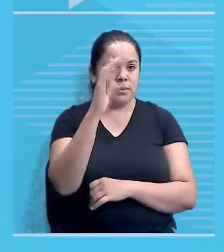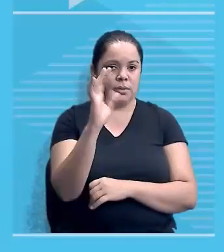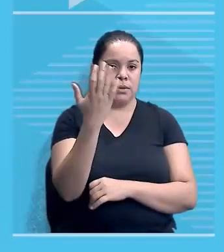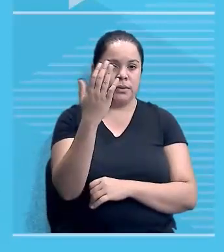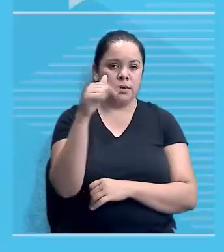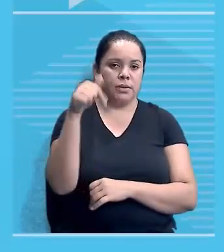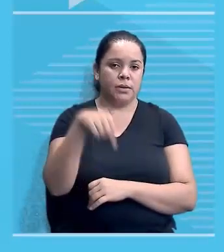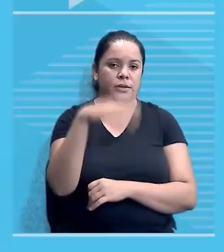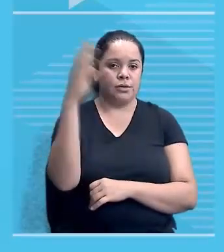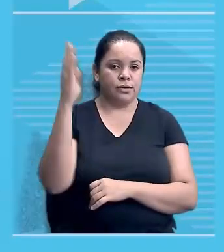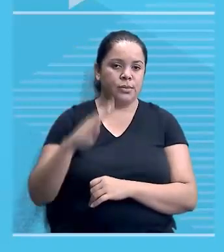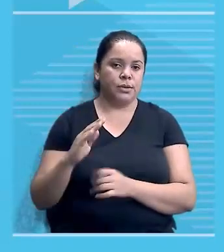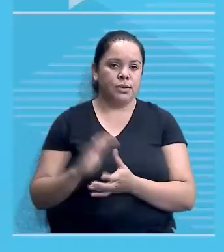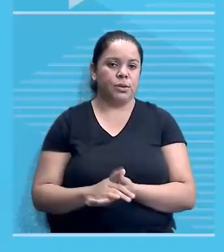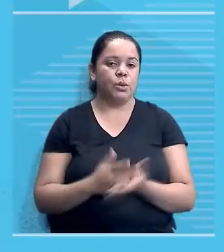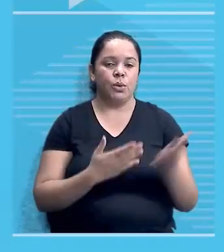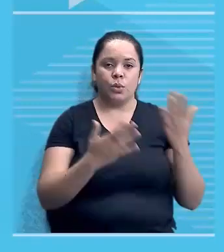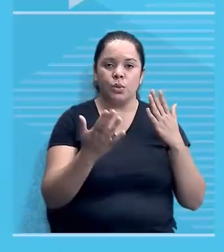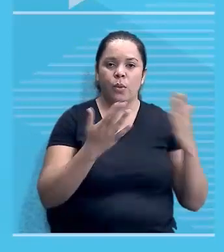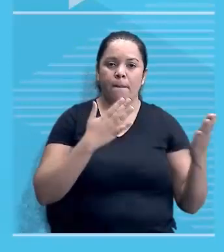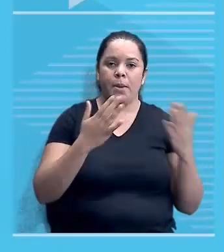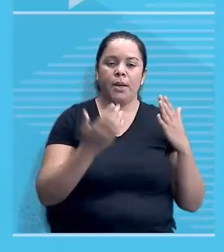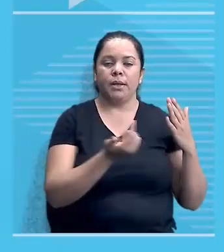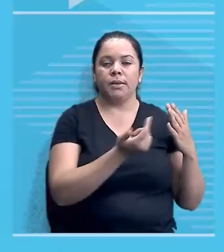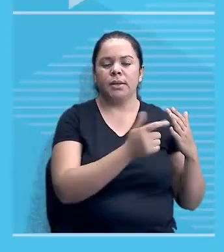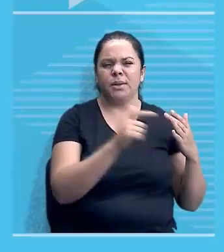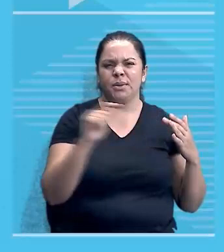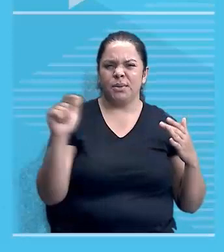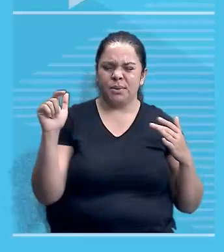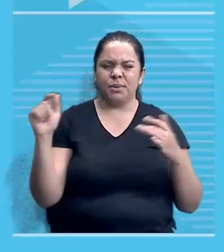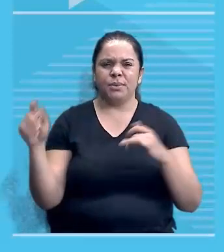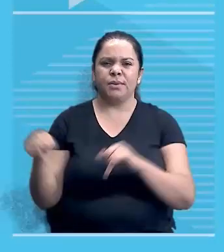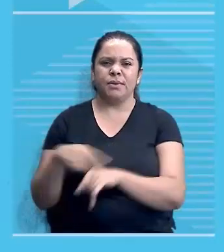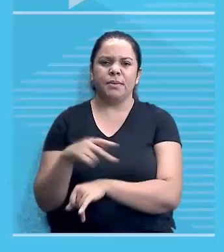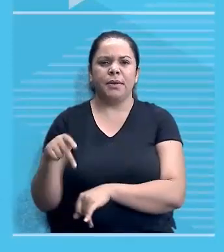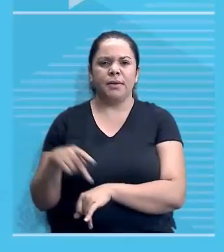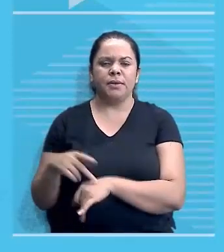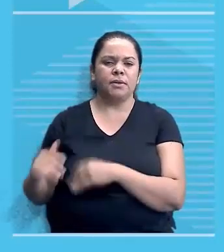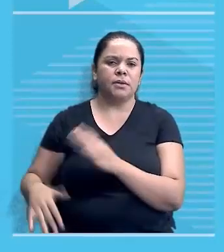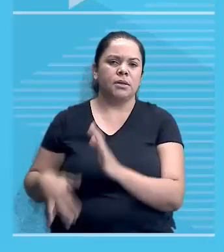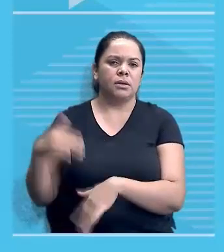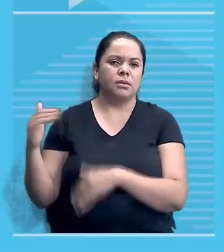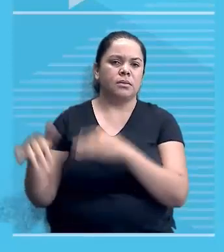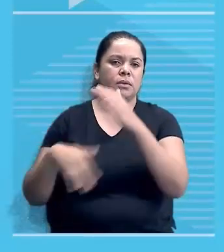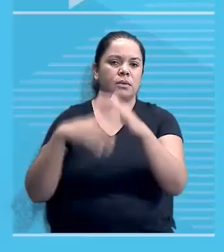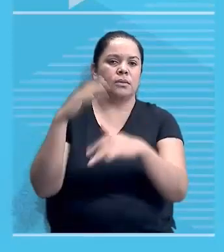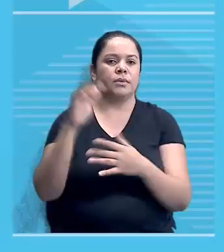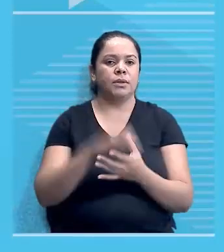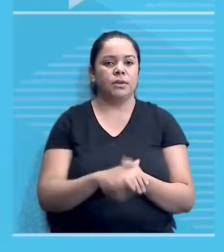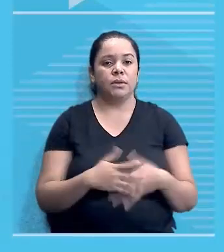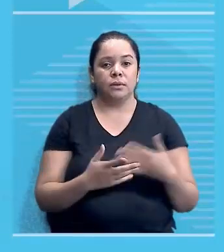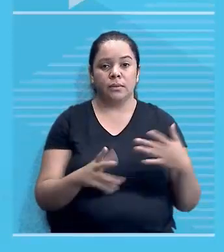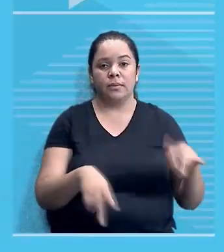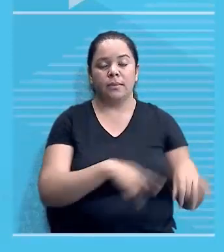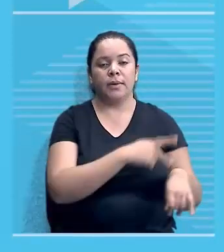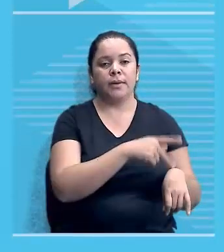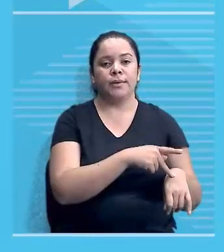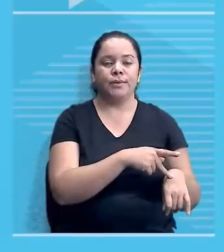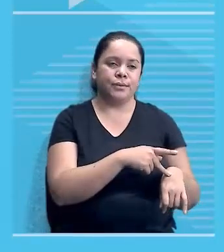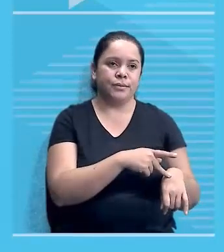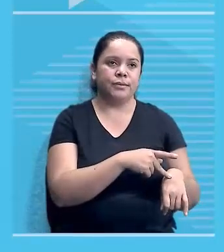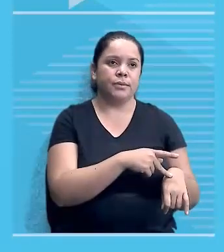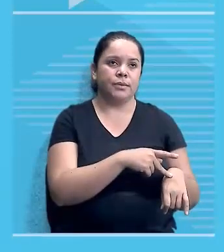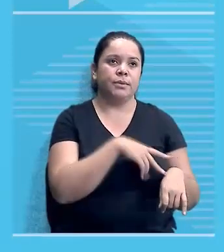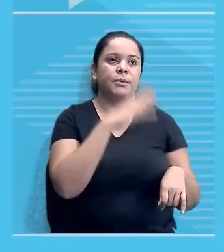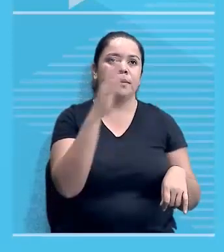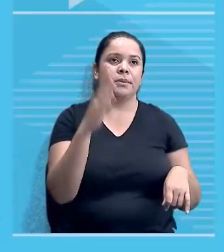com os Estados Unidos né e outras outras partes desenvolvidas no mundo países como Brasil como a Argentina com México eles